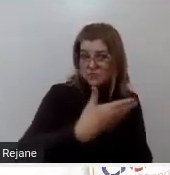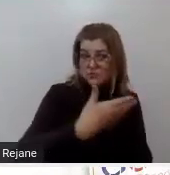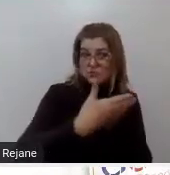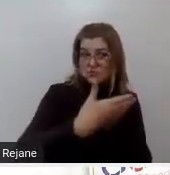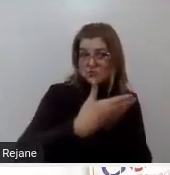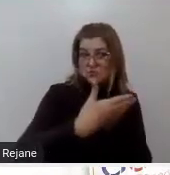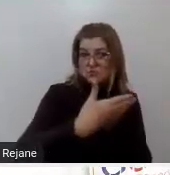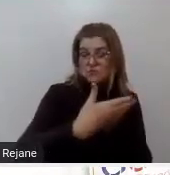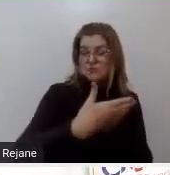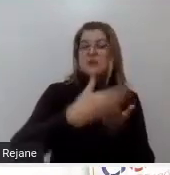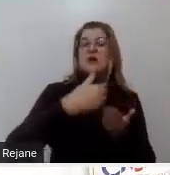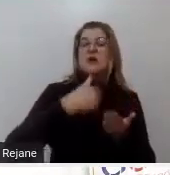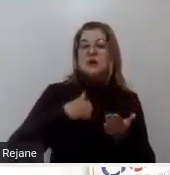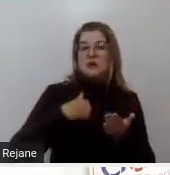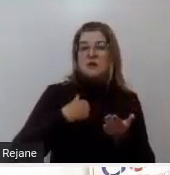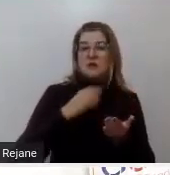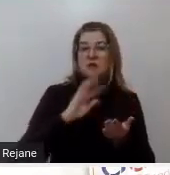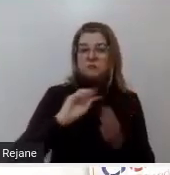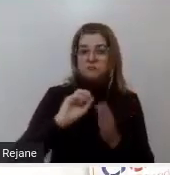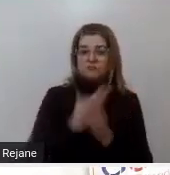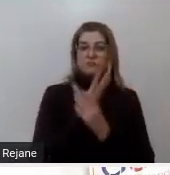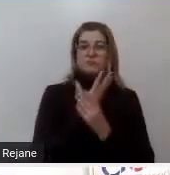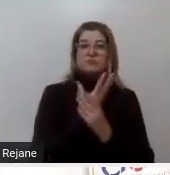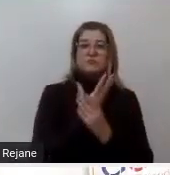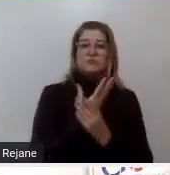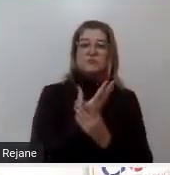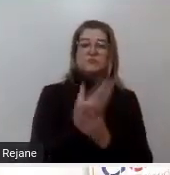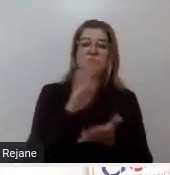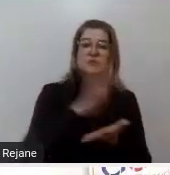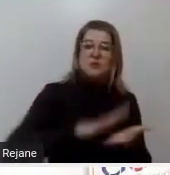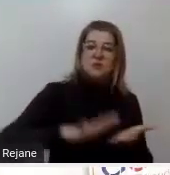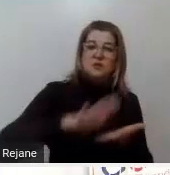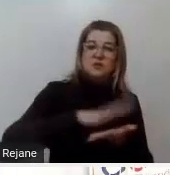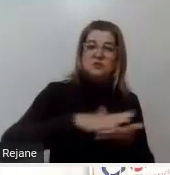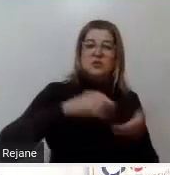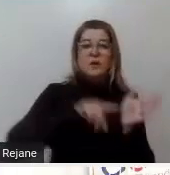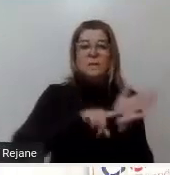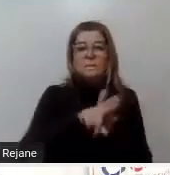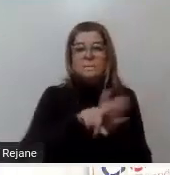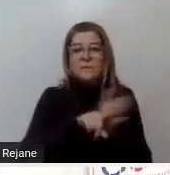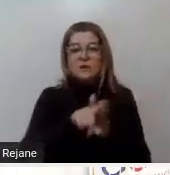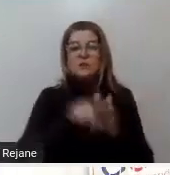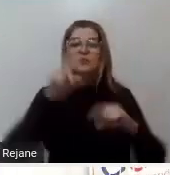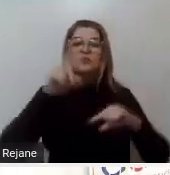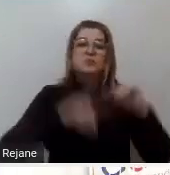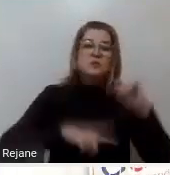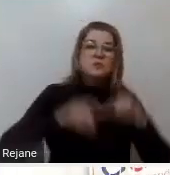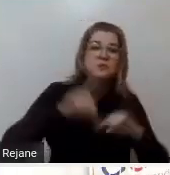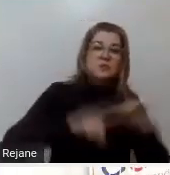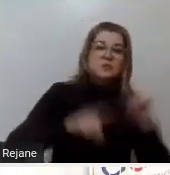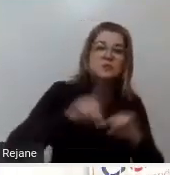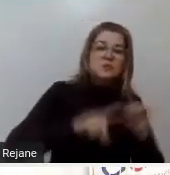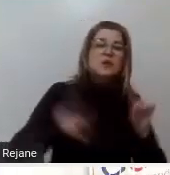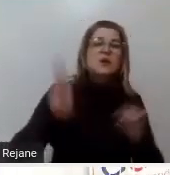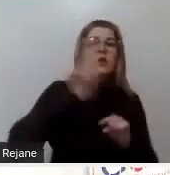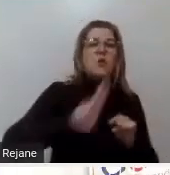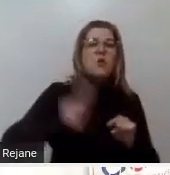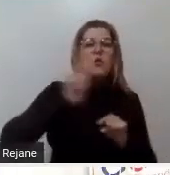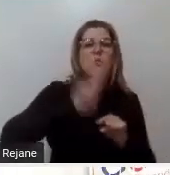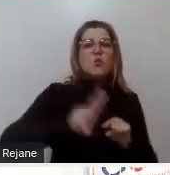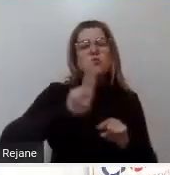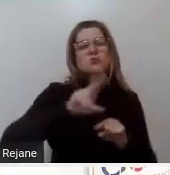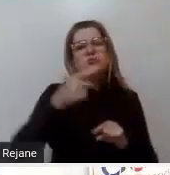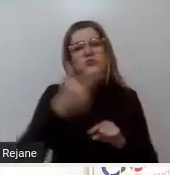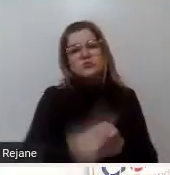para que eu crie as minhas atividades, as minhas perguntas, o meu material, reutilize postagens ou